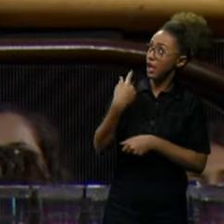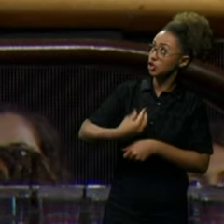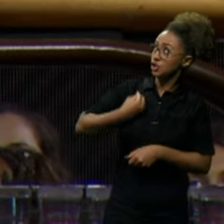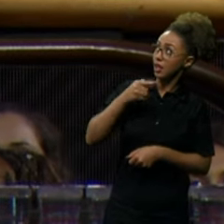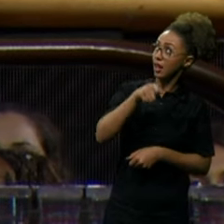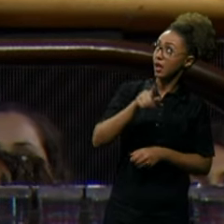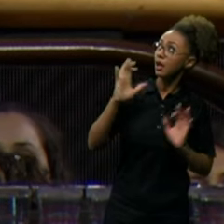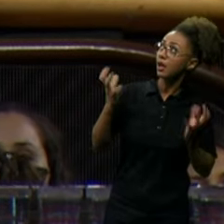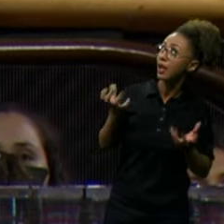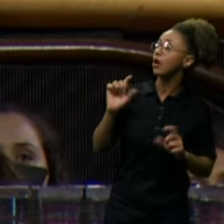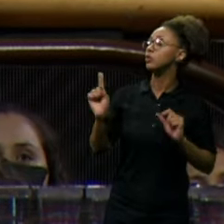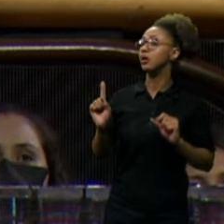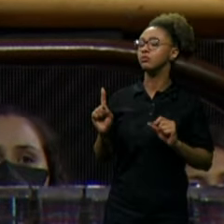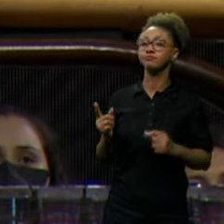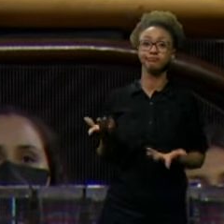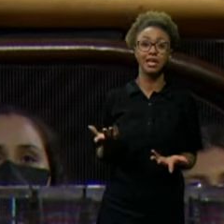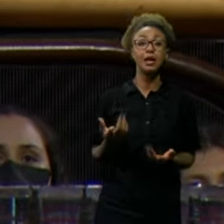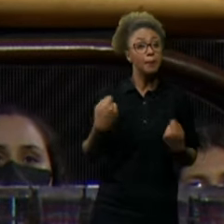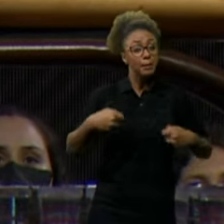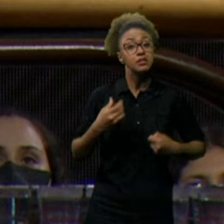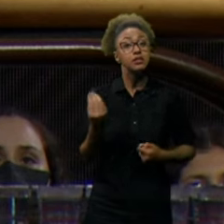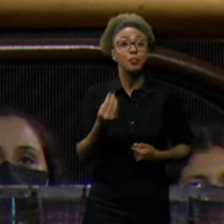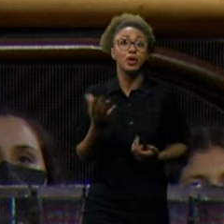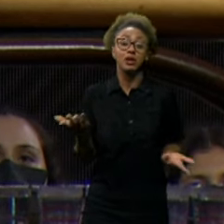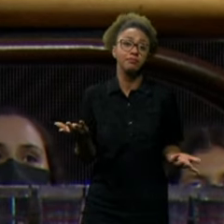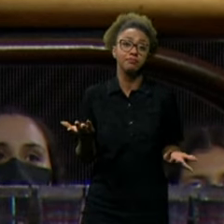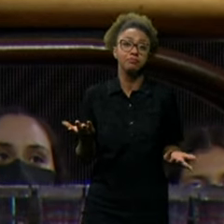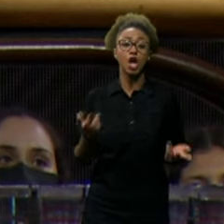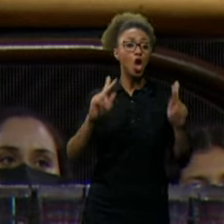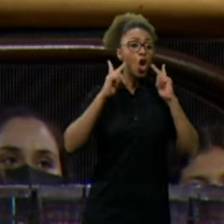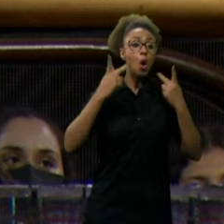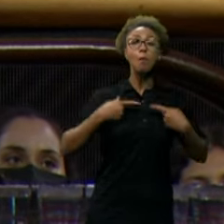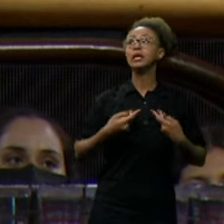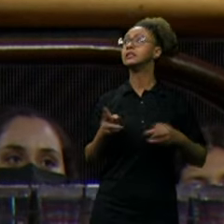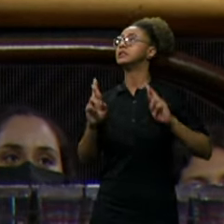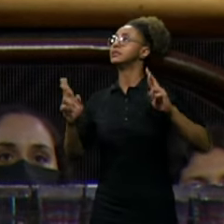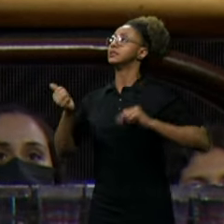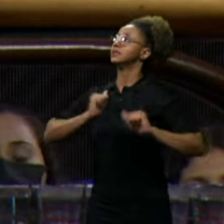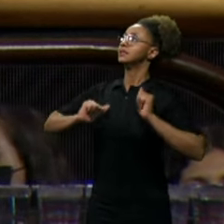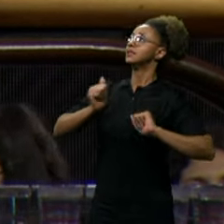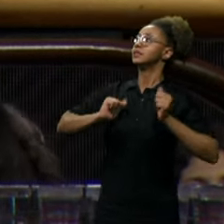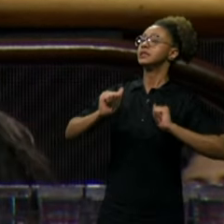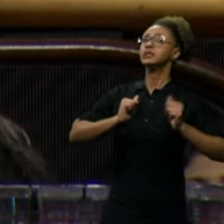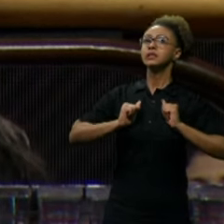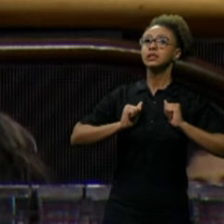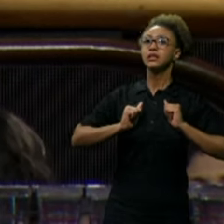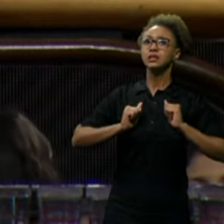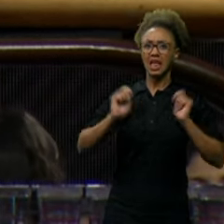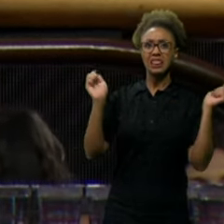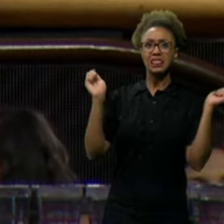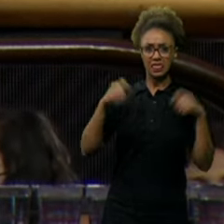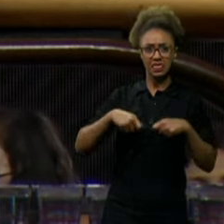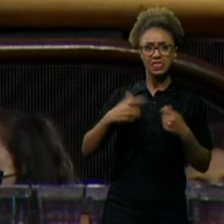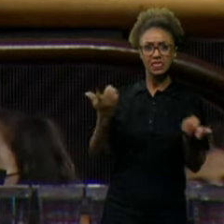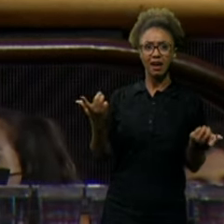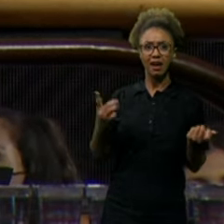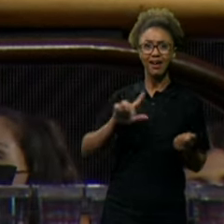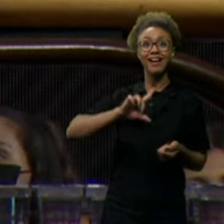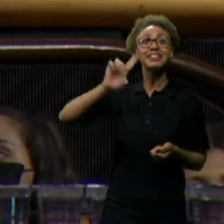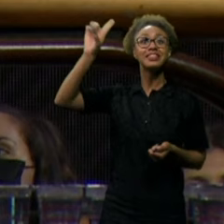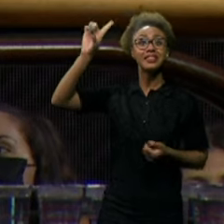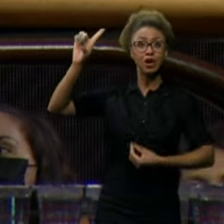nós estamos porque senão não tem nenhuma expectativa humana que seja capaz de substituir a presença de Deus nenhuma